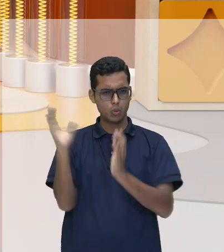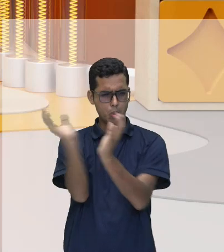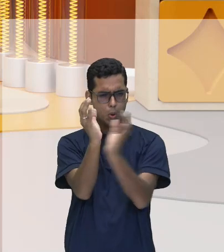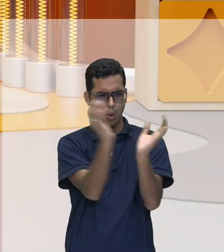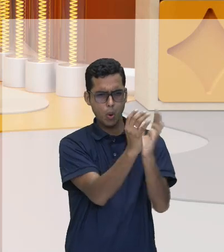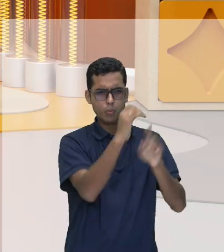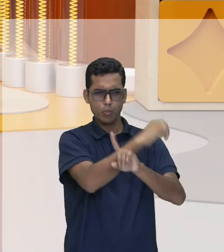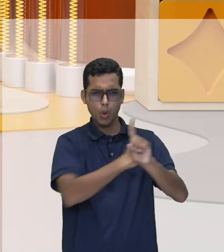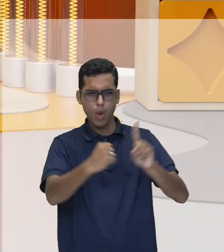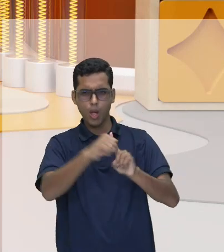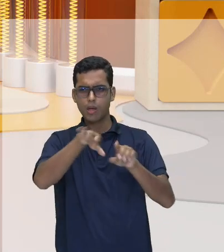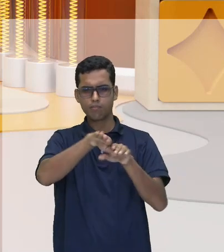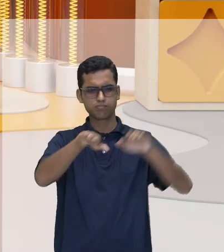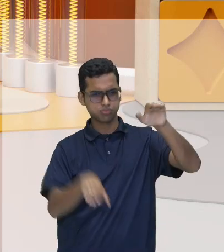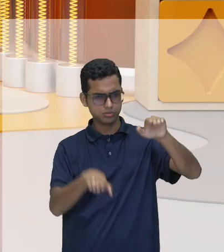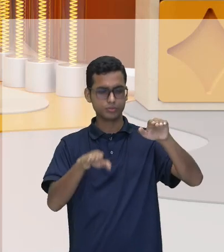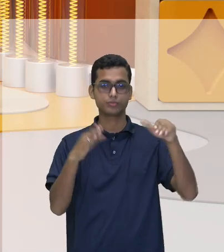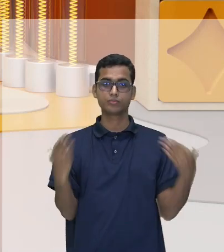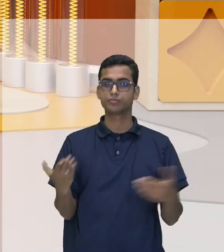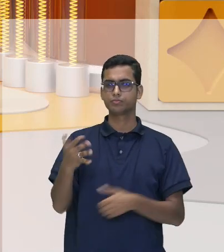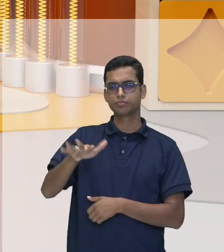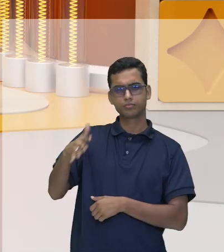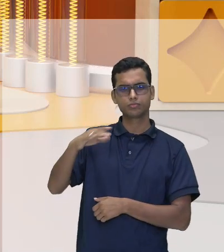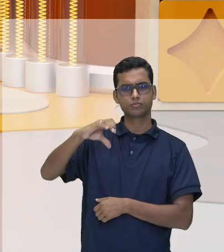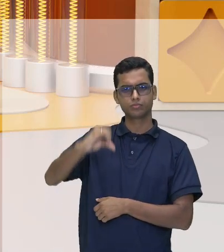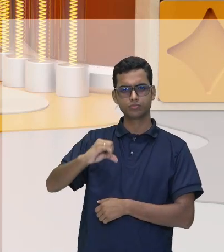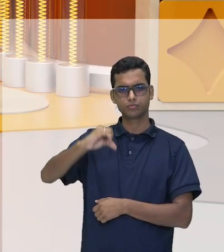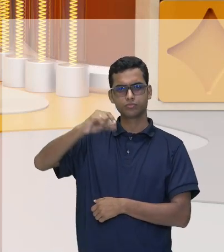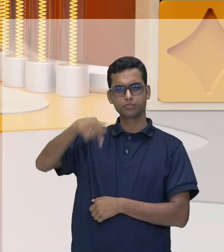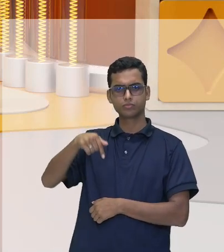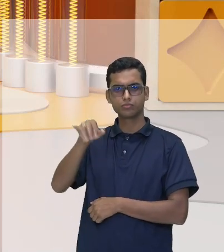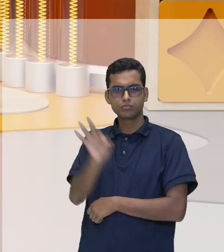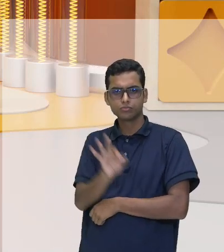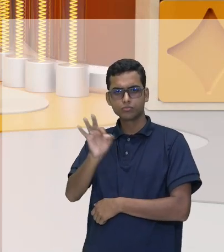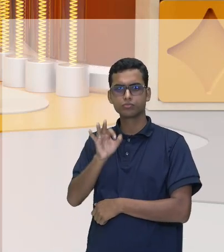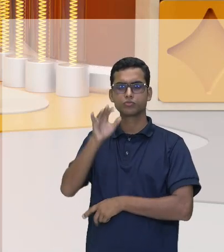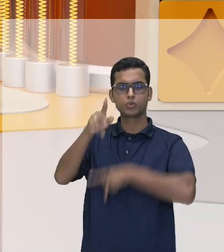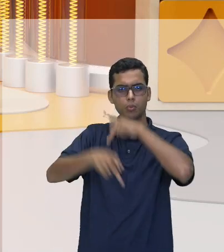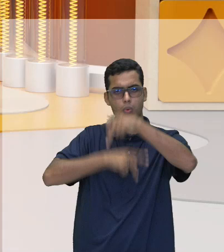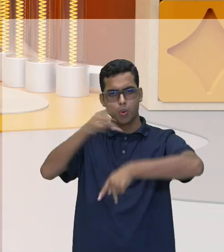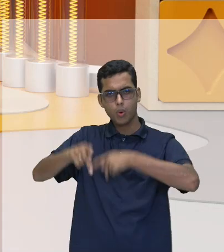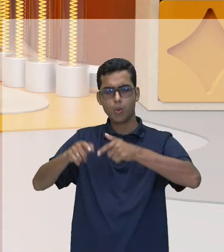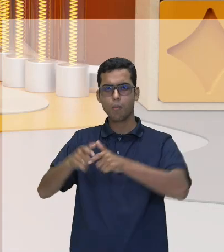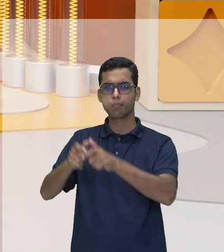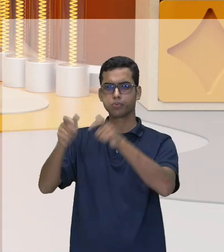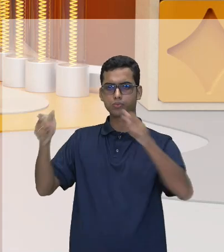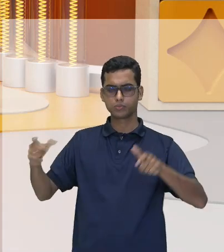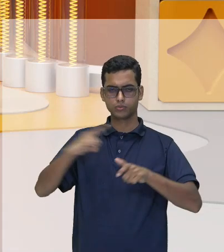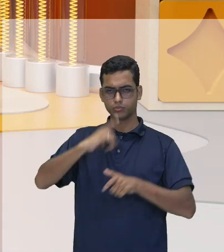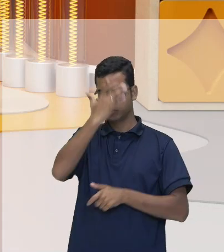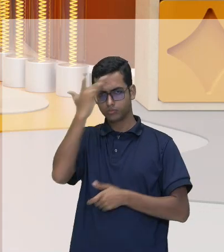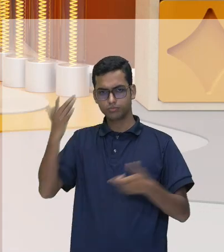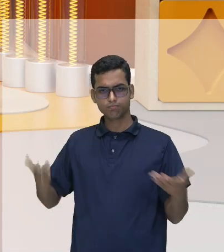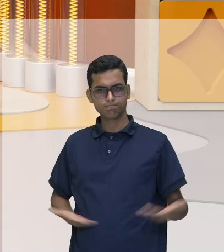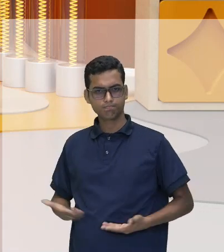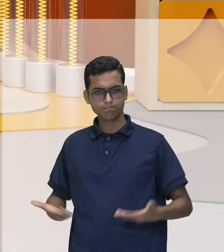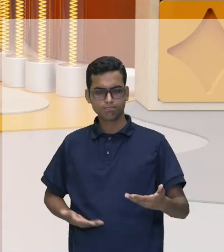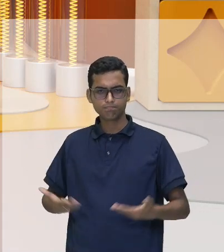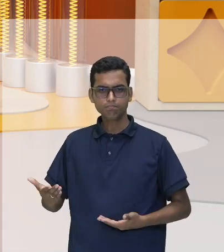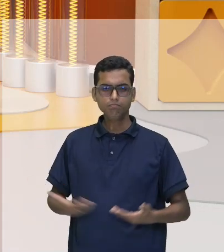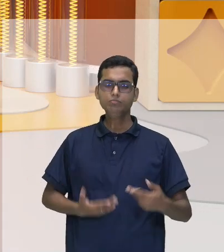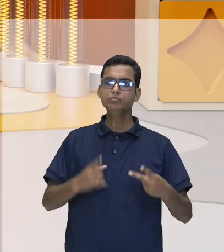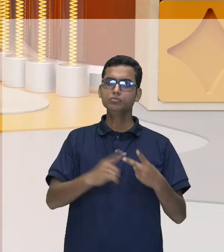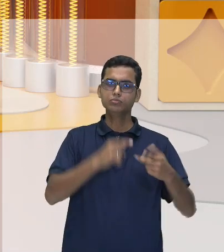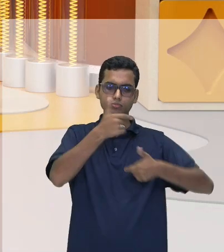de transformação no pensamento, nas artes e na política. Esse movimento ele enfatizava a